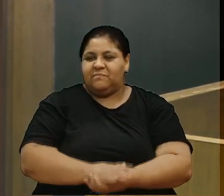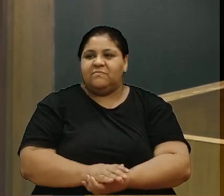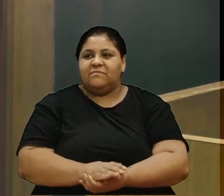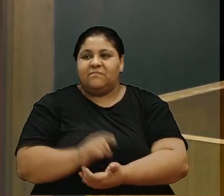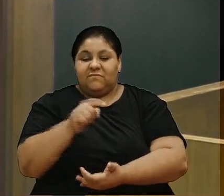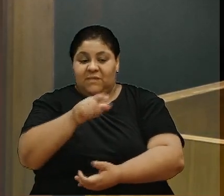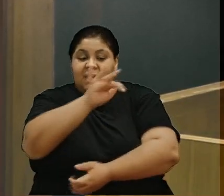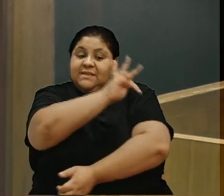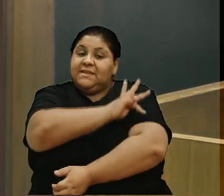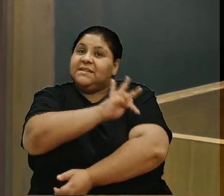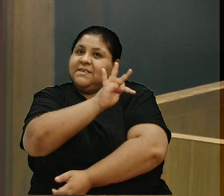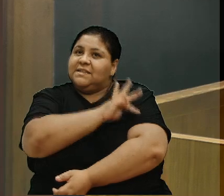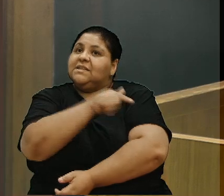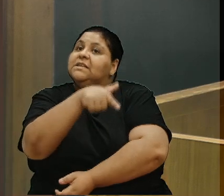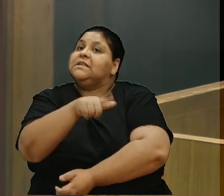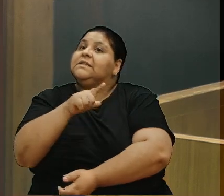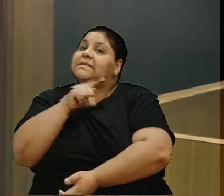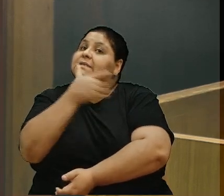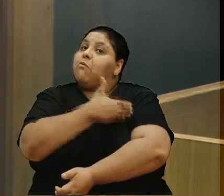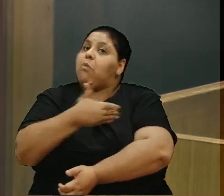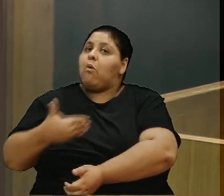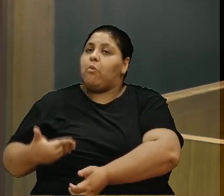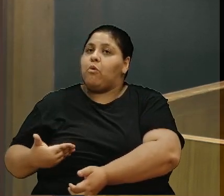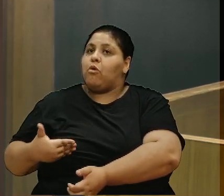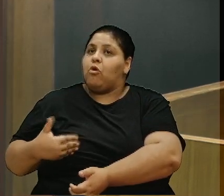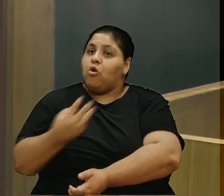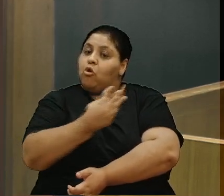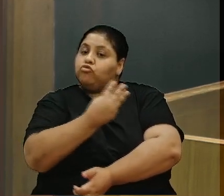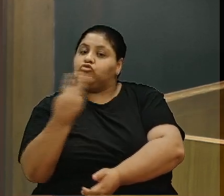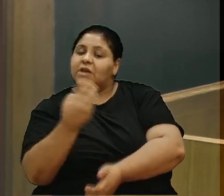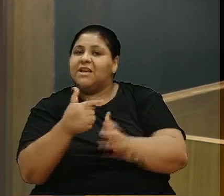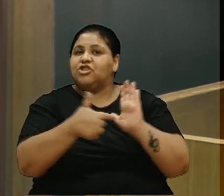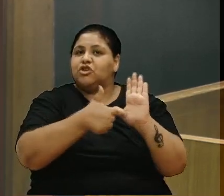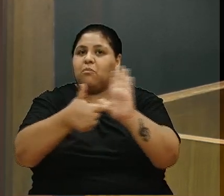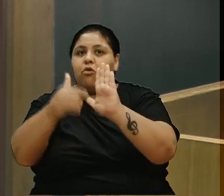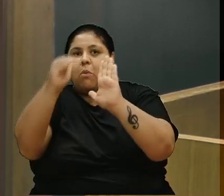essa farmácia, isso aqui tem que ser público, um site que mostra ali